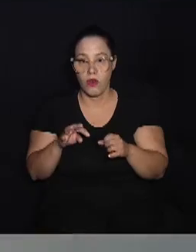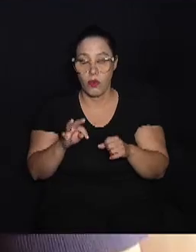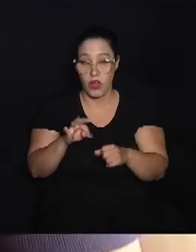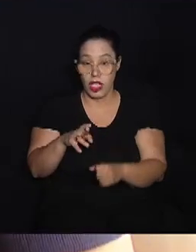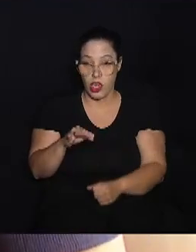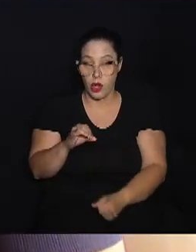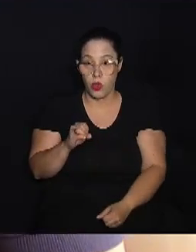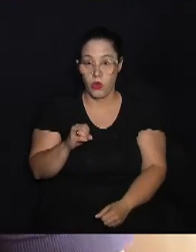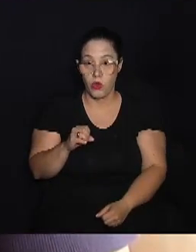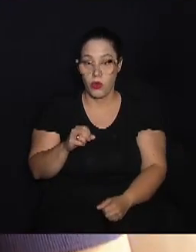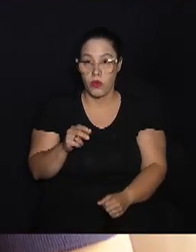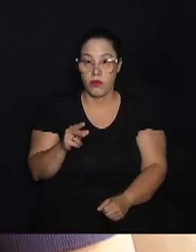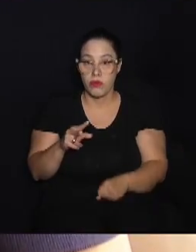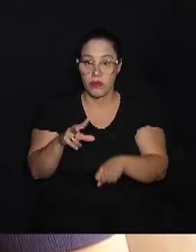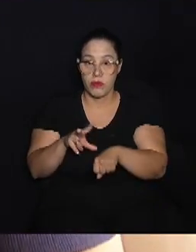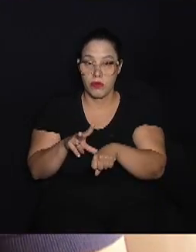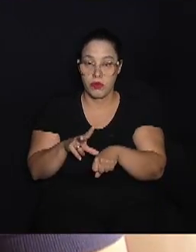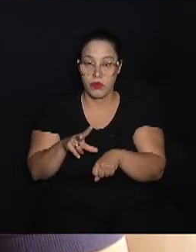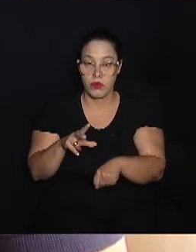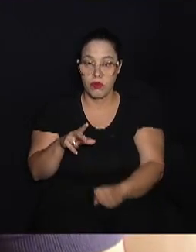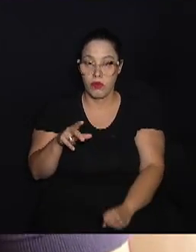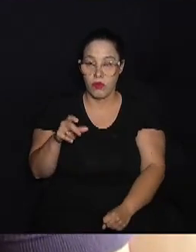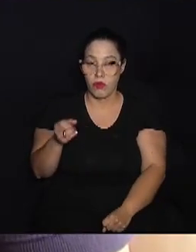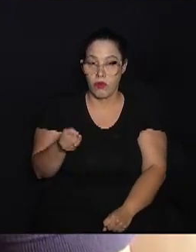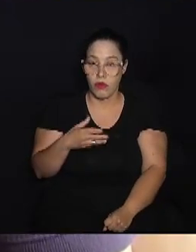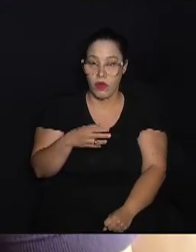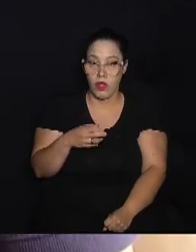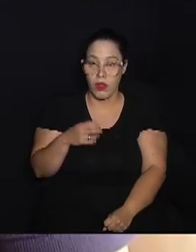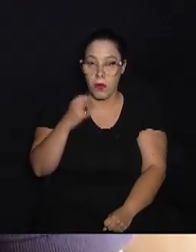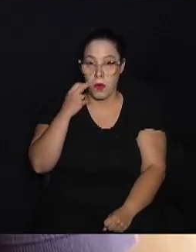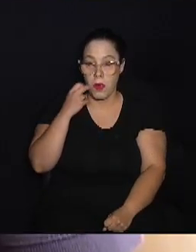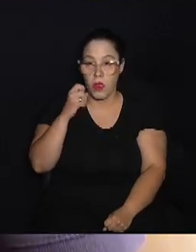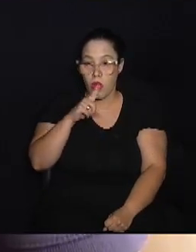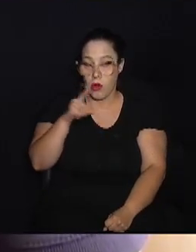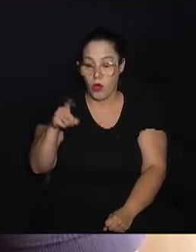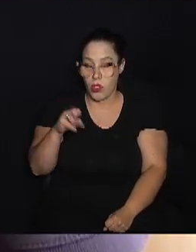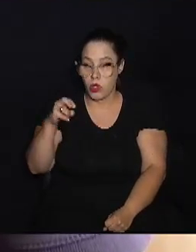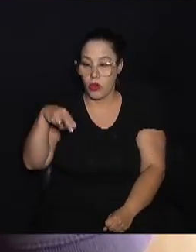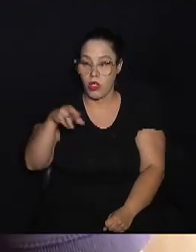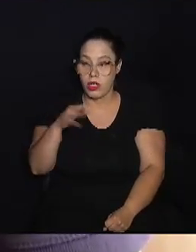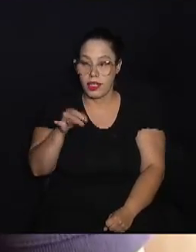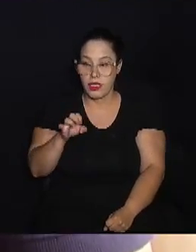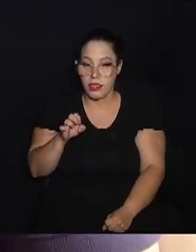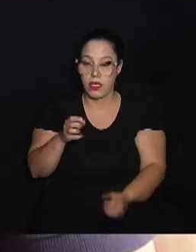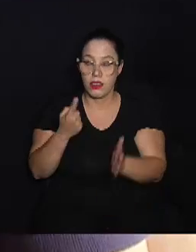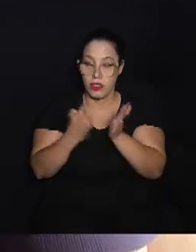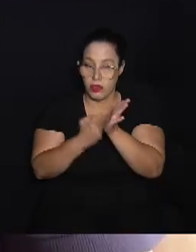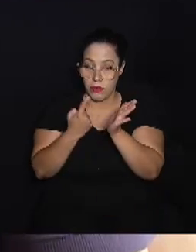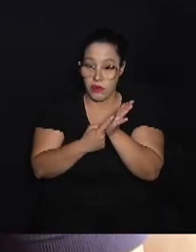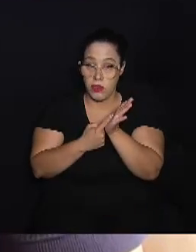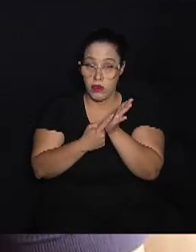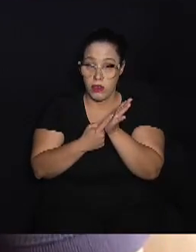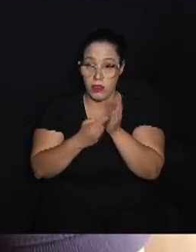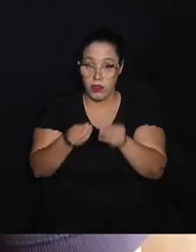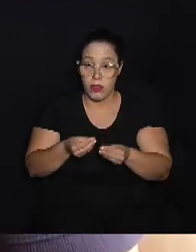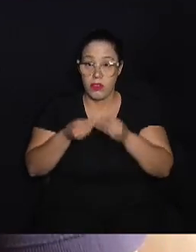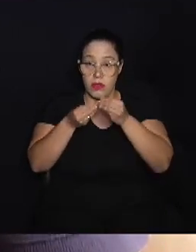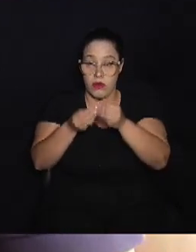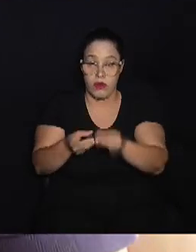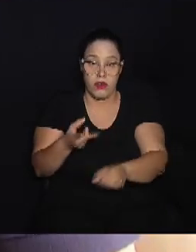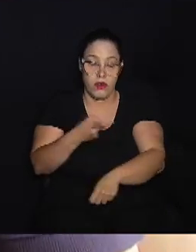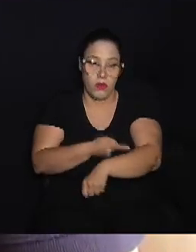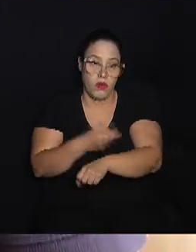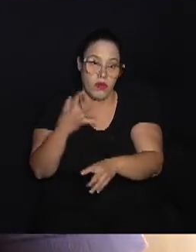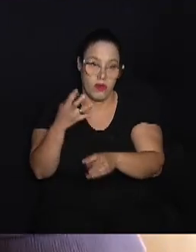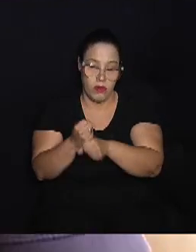vacinação. Aqui em Campinas, a gente tem aqui na unidade de vigilância de zoonose, né, a gente faz mediante agendamento, é ofertada essa vacina o ano